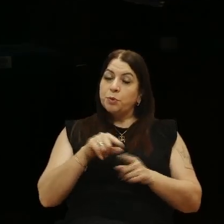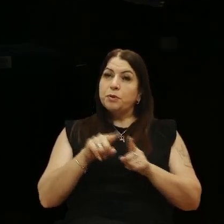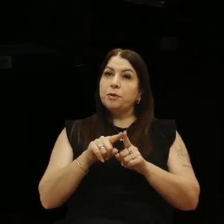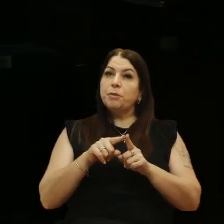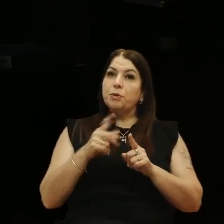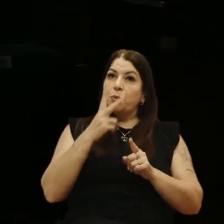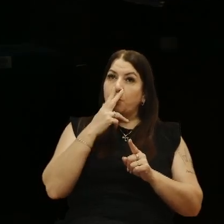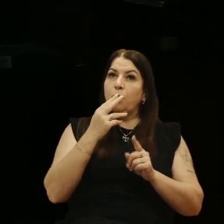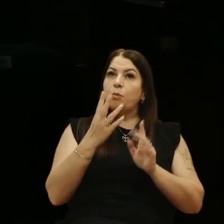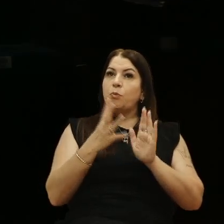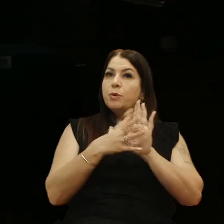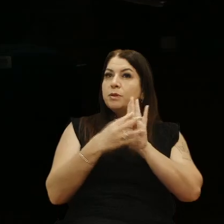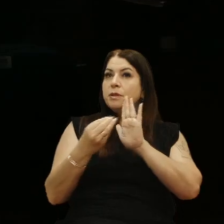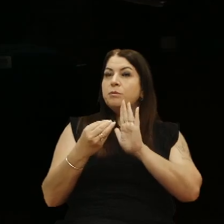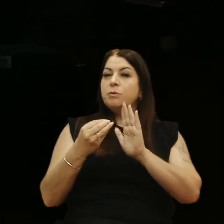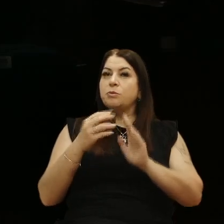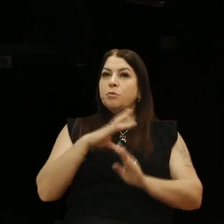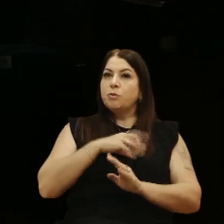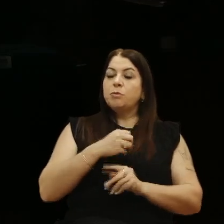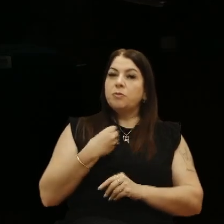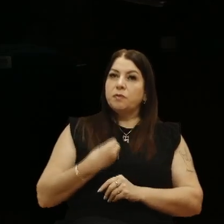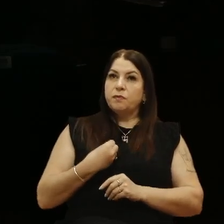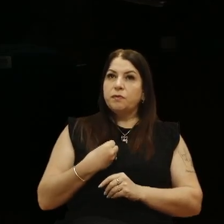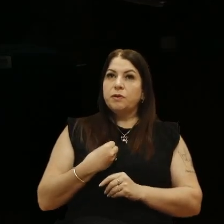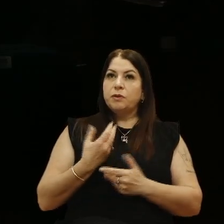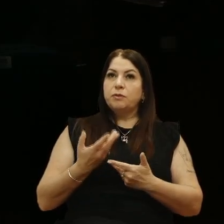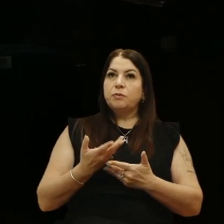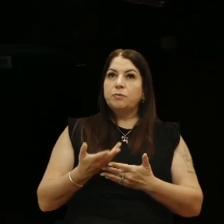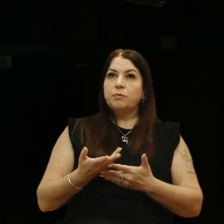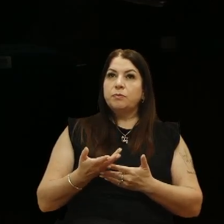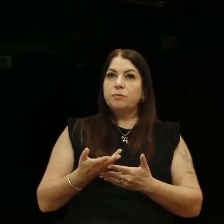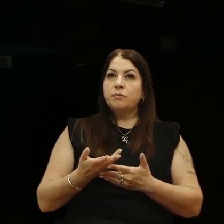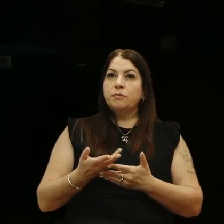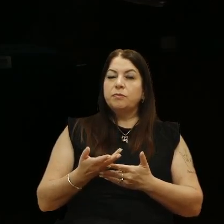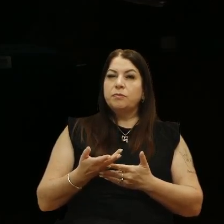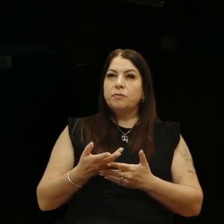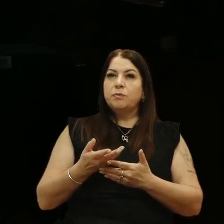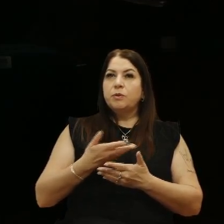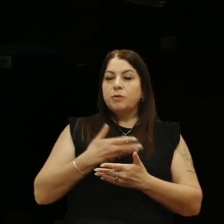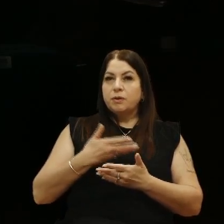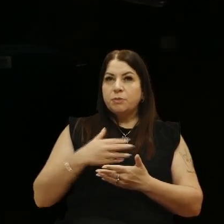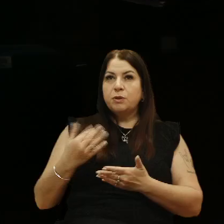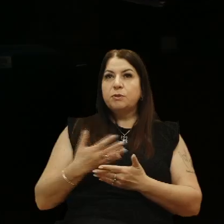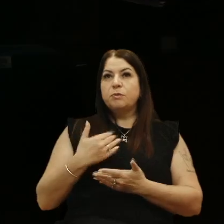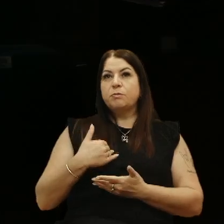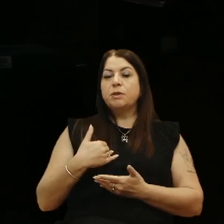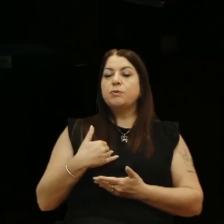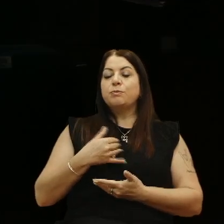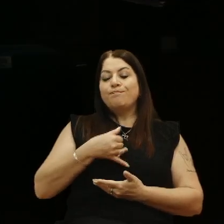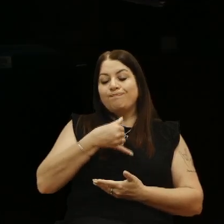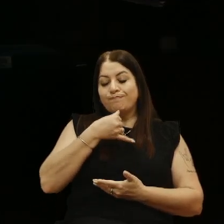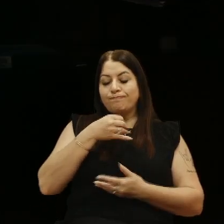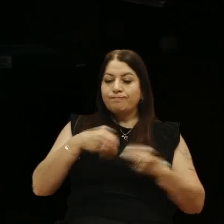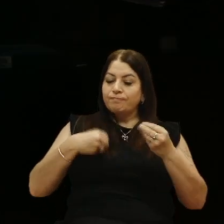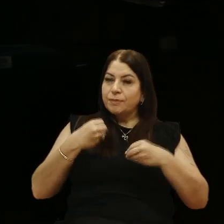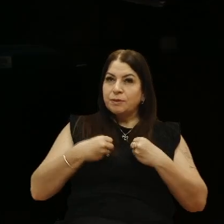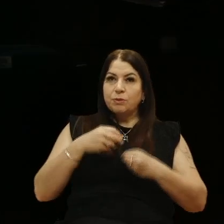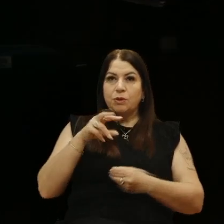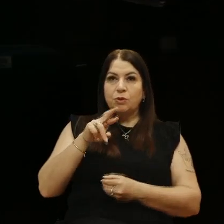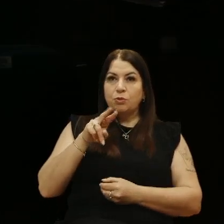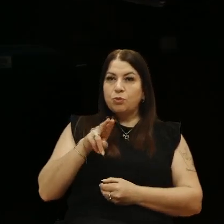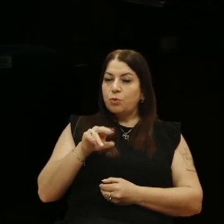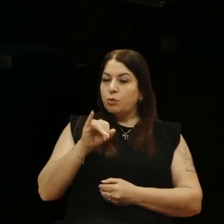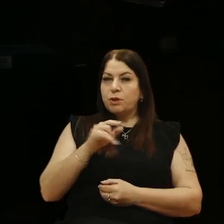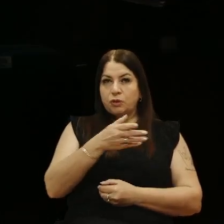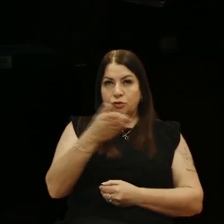grande exemplo de amor pela vida, como informado pelo Rui e aos seus amigos. Então, meus pêsames a ti, Rui, e a toda a tua família,